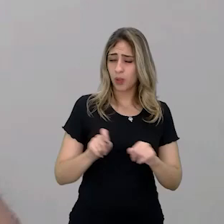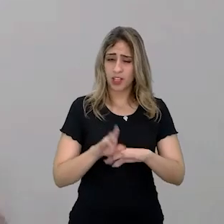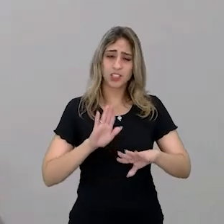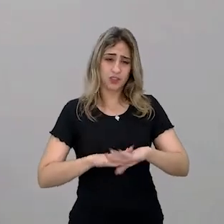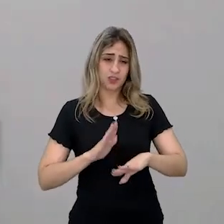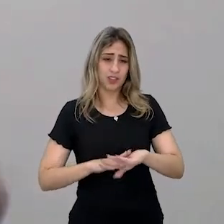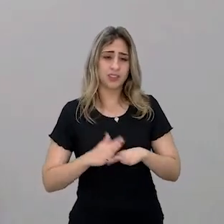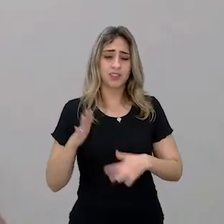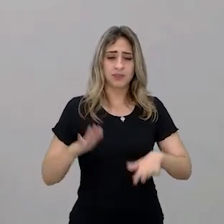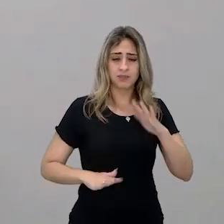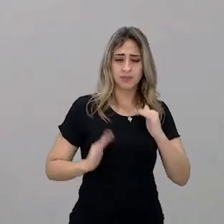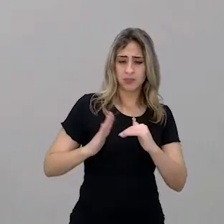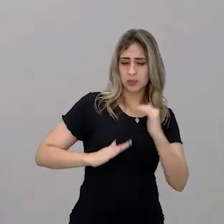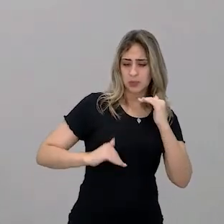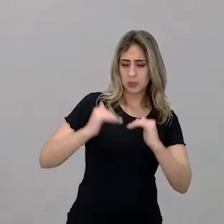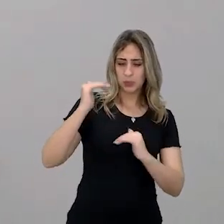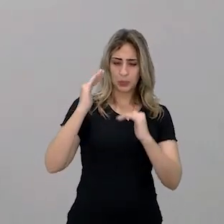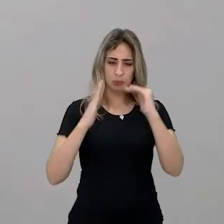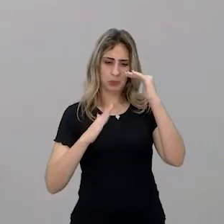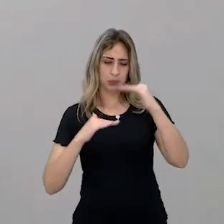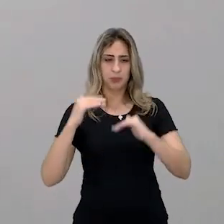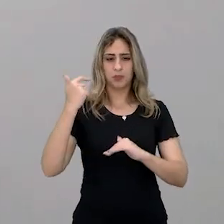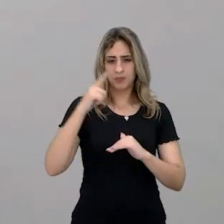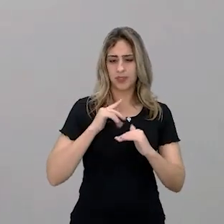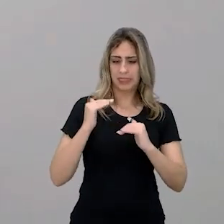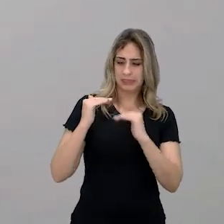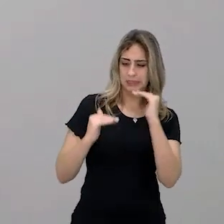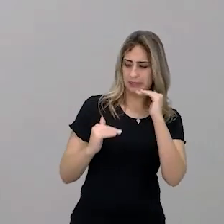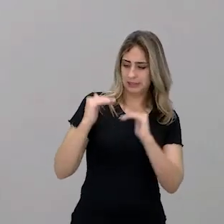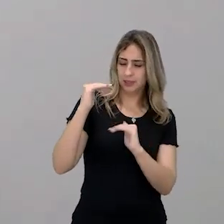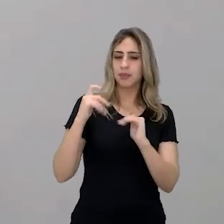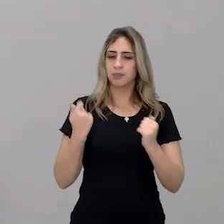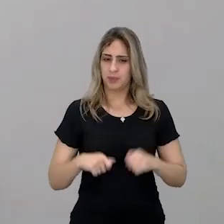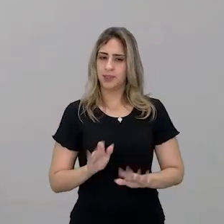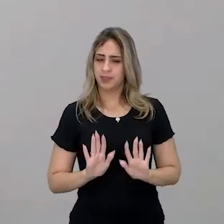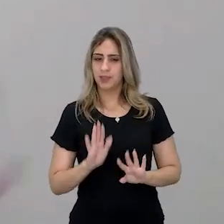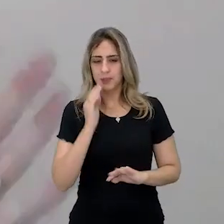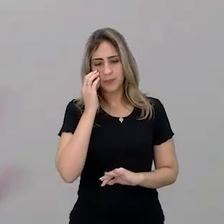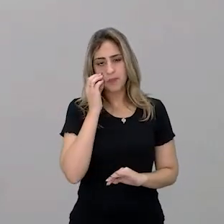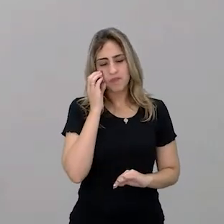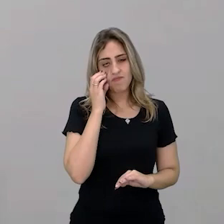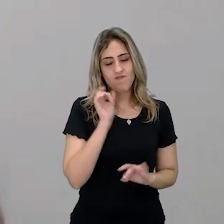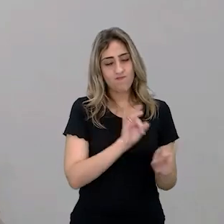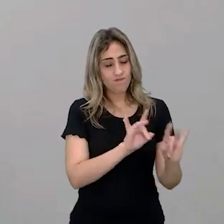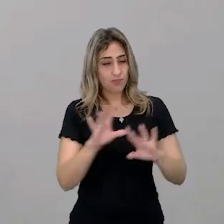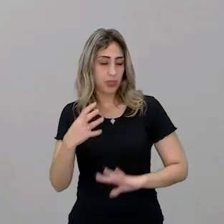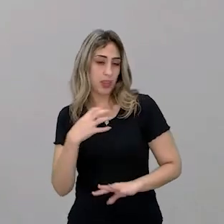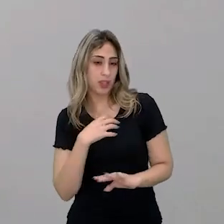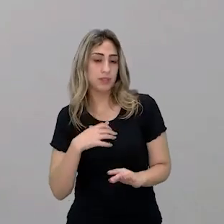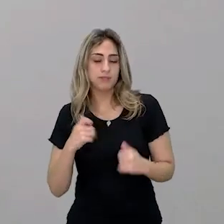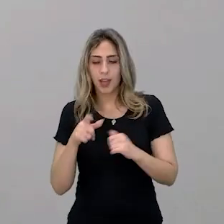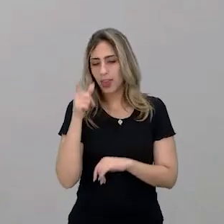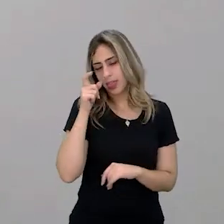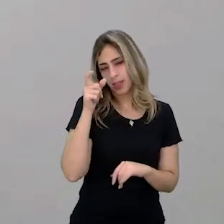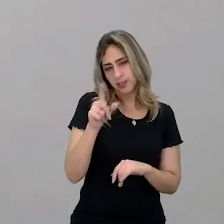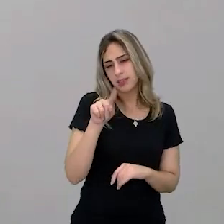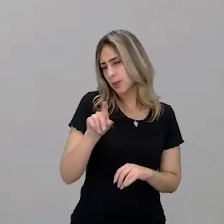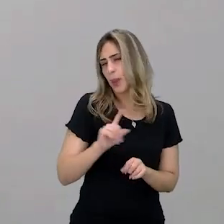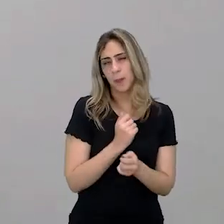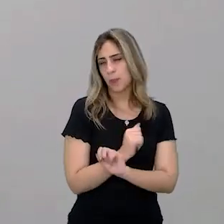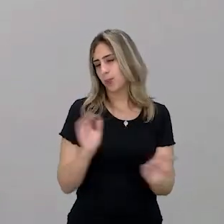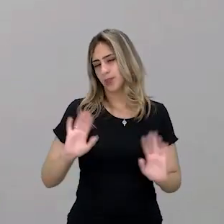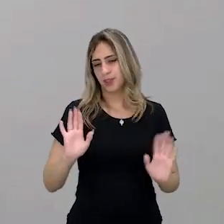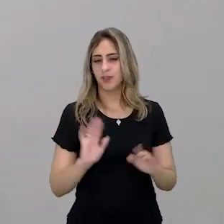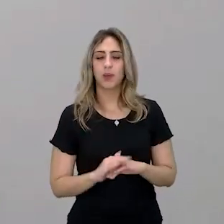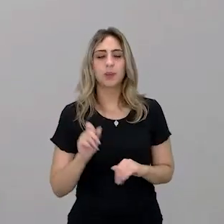fazer, talvez cause ali um alvoroço, você tem que dosar isso na turma, dependendo de cada turma, mas eu acho que é bem interessante e bem possível.